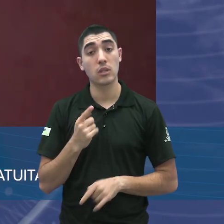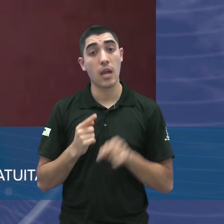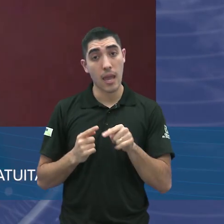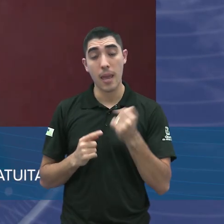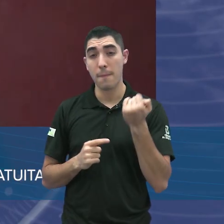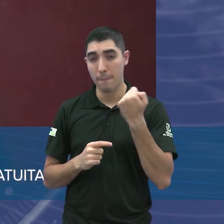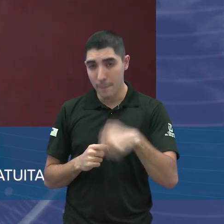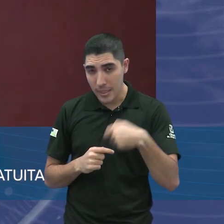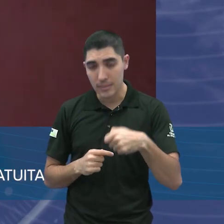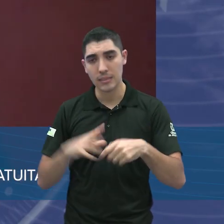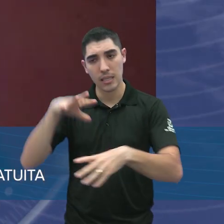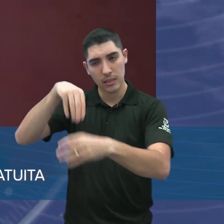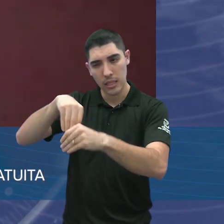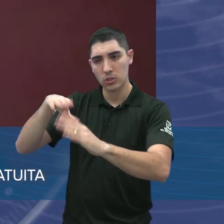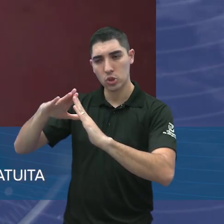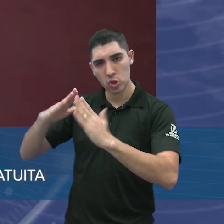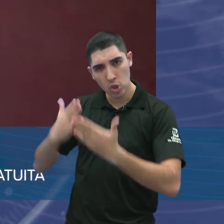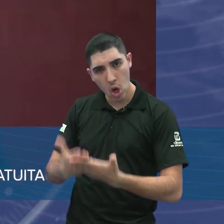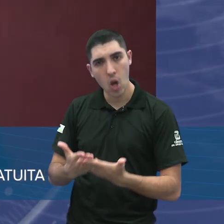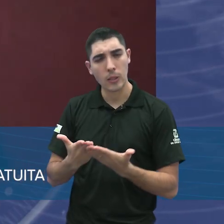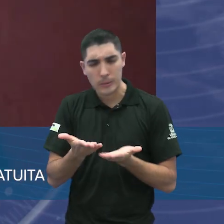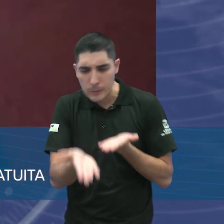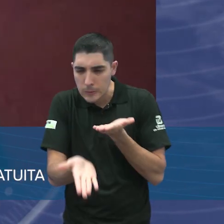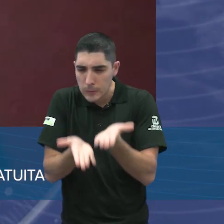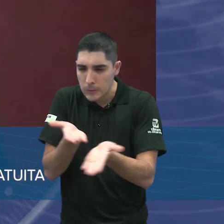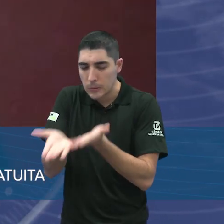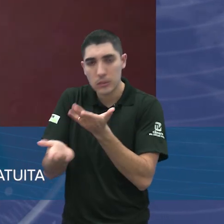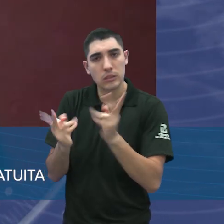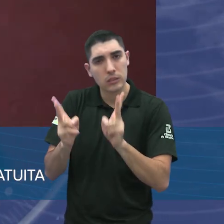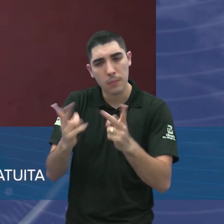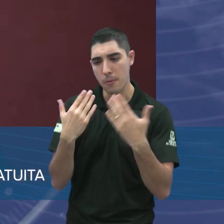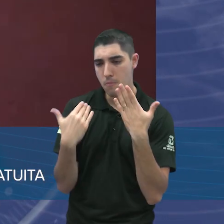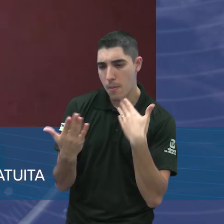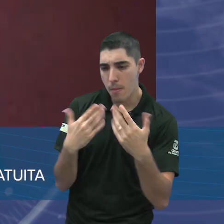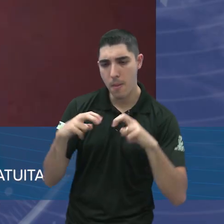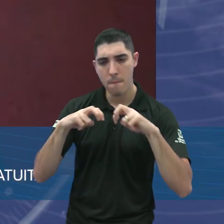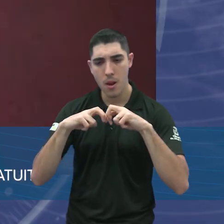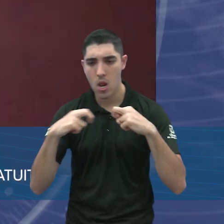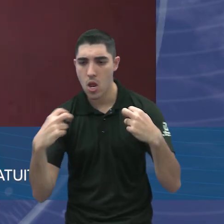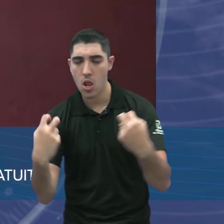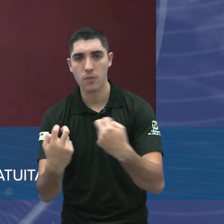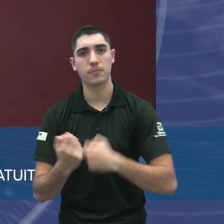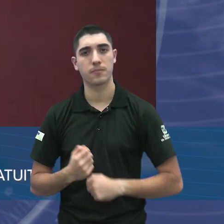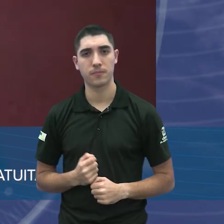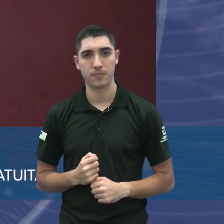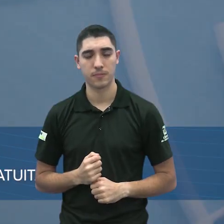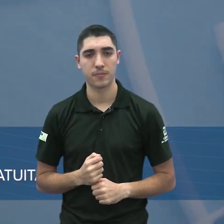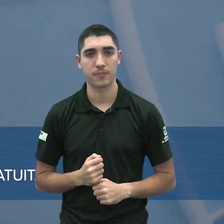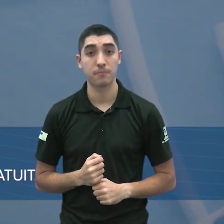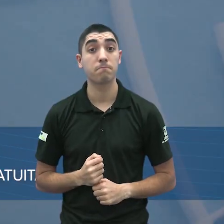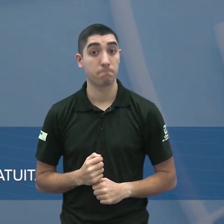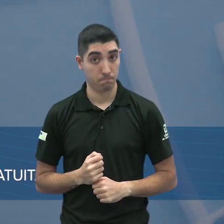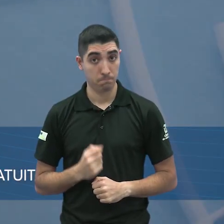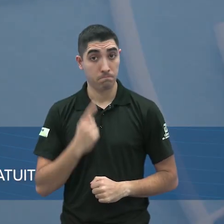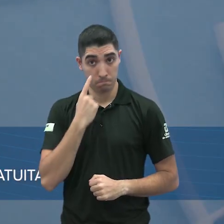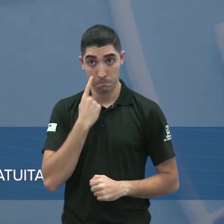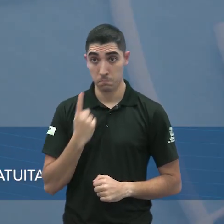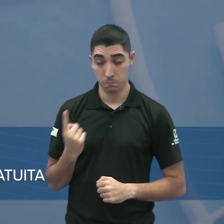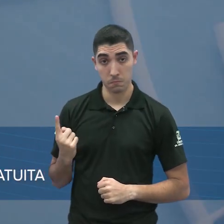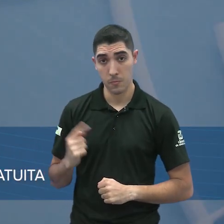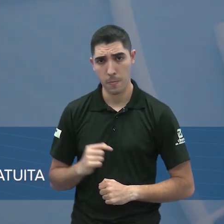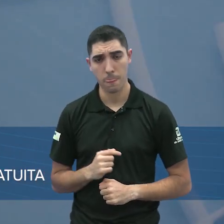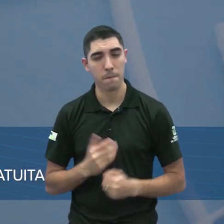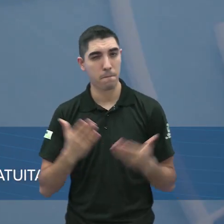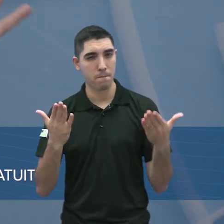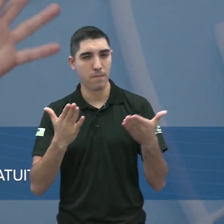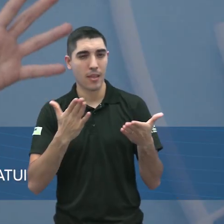que precisaria de um trabalho enorme das escolas, né? Acho que essas conversas, rodas de conversas. Tá aí,